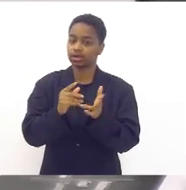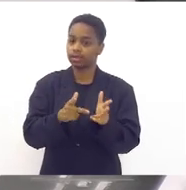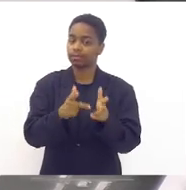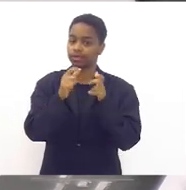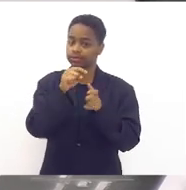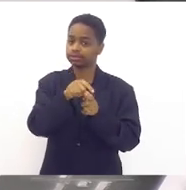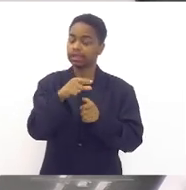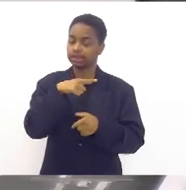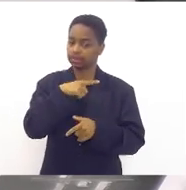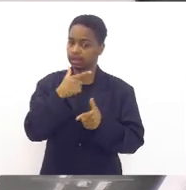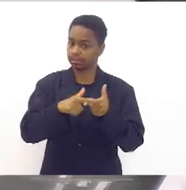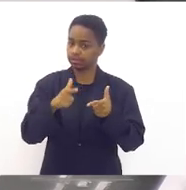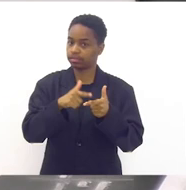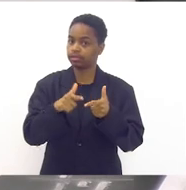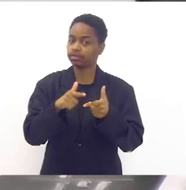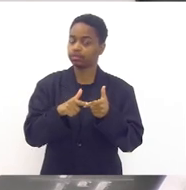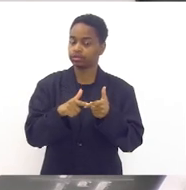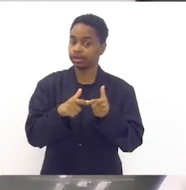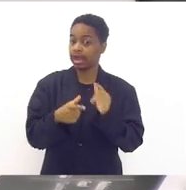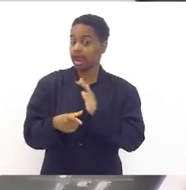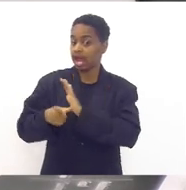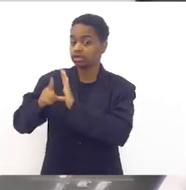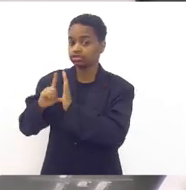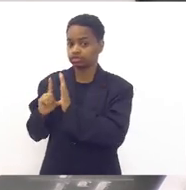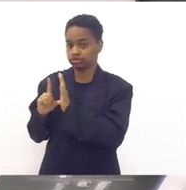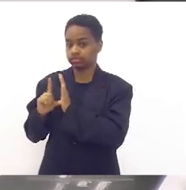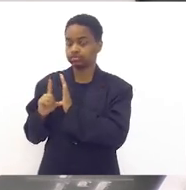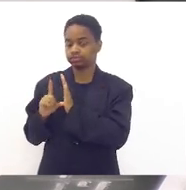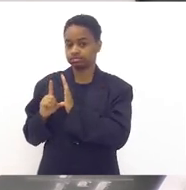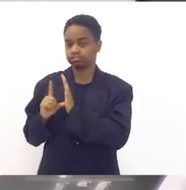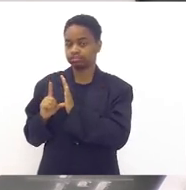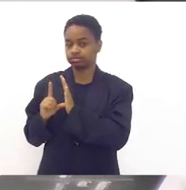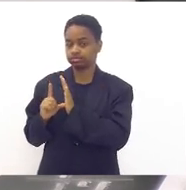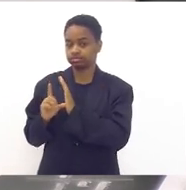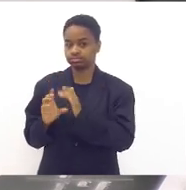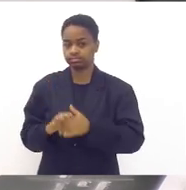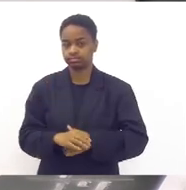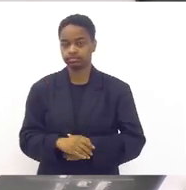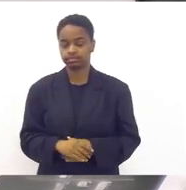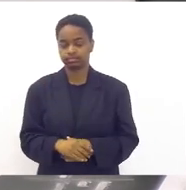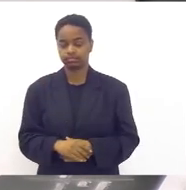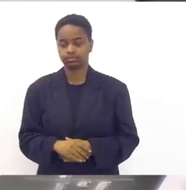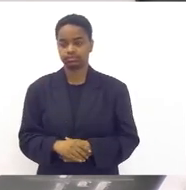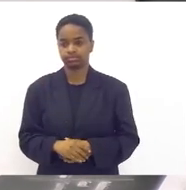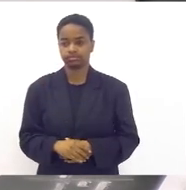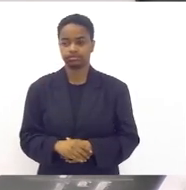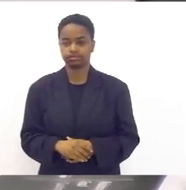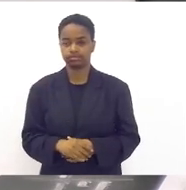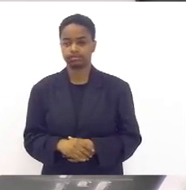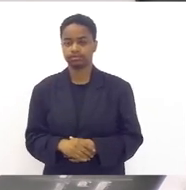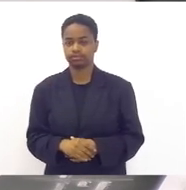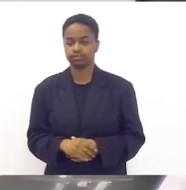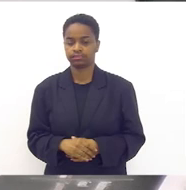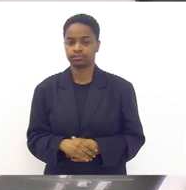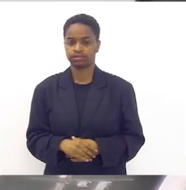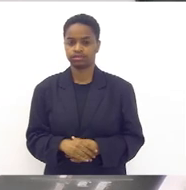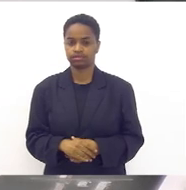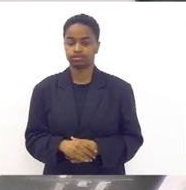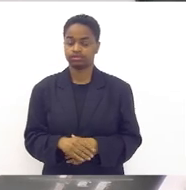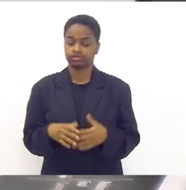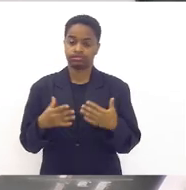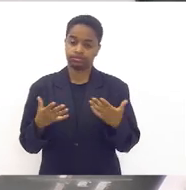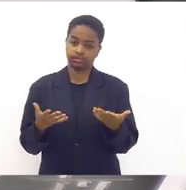do problema com antecedência, né? E,